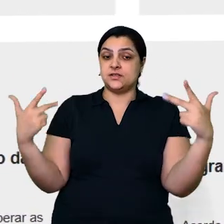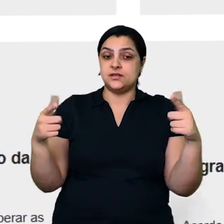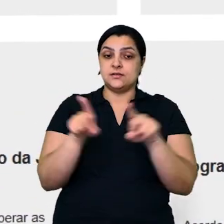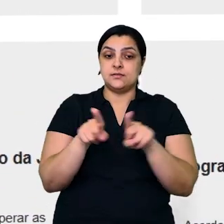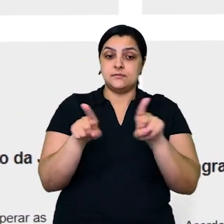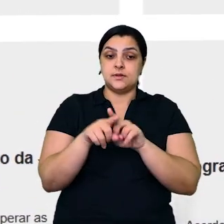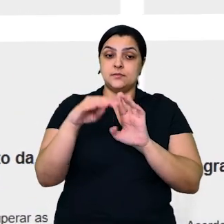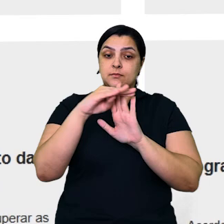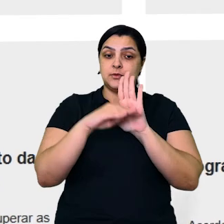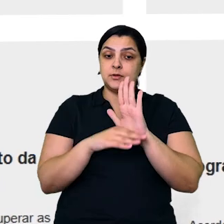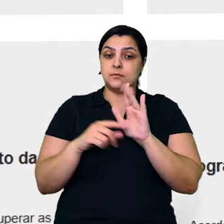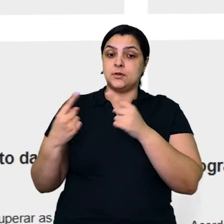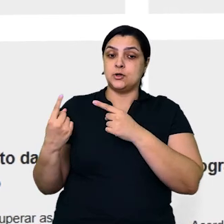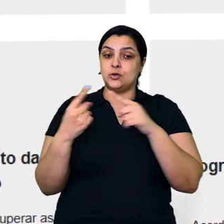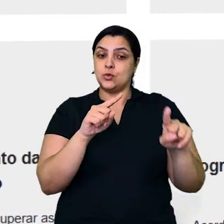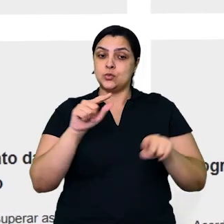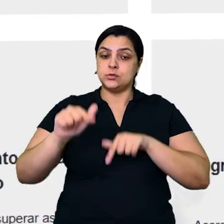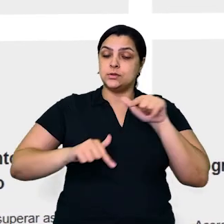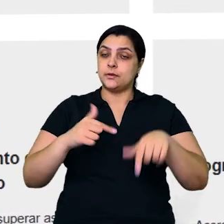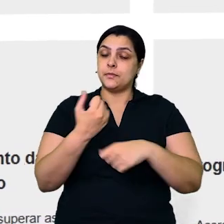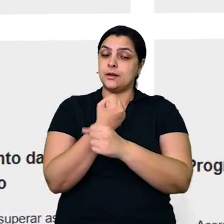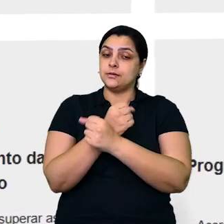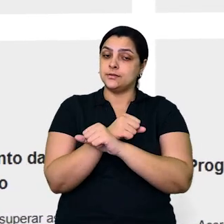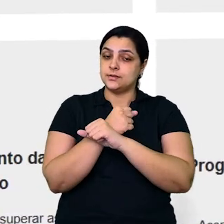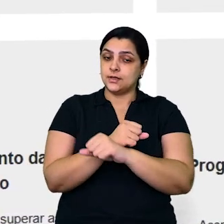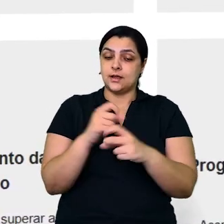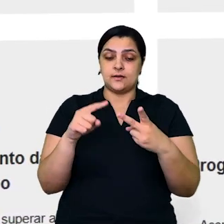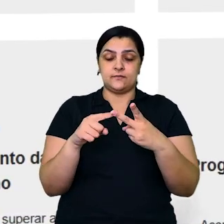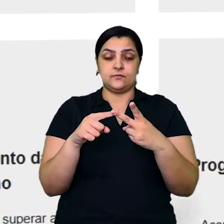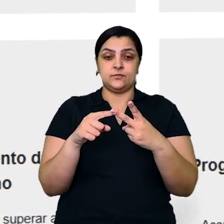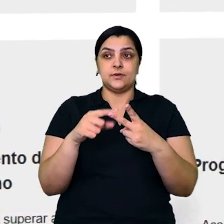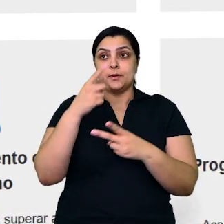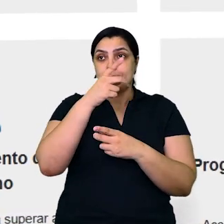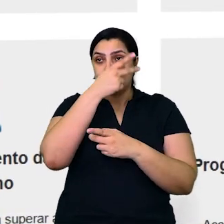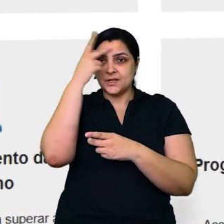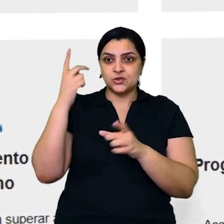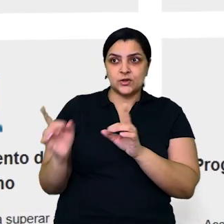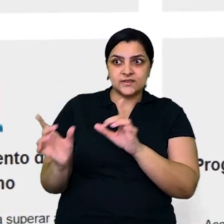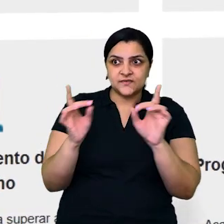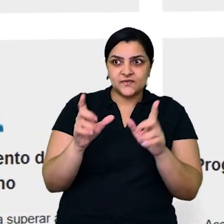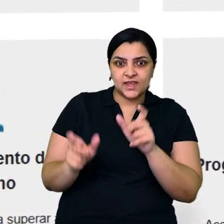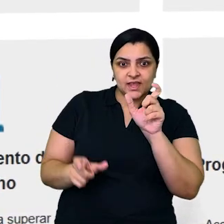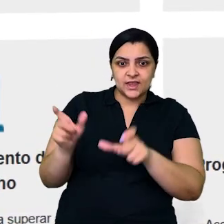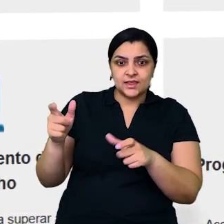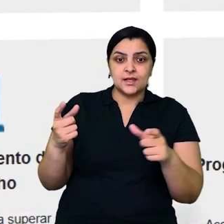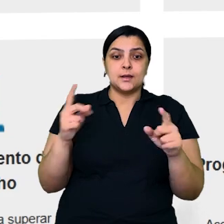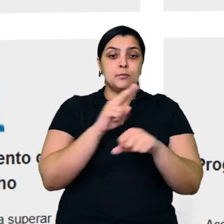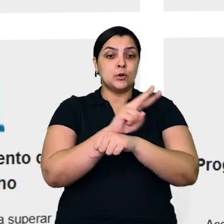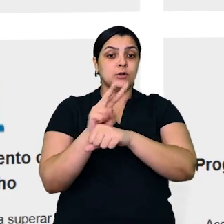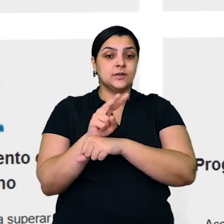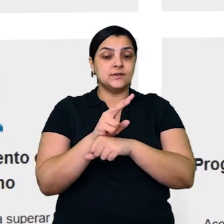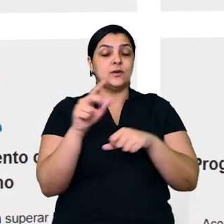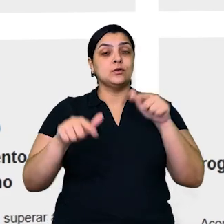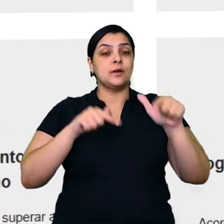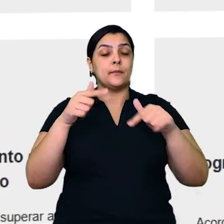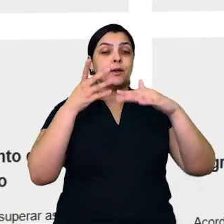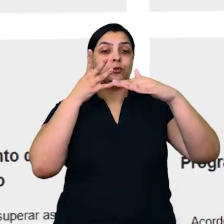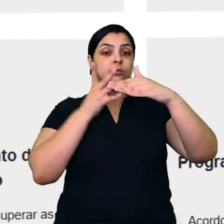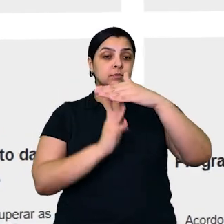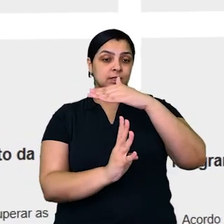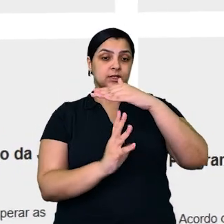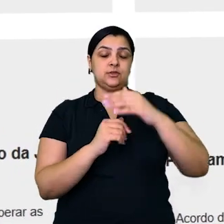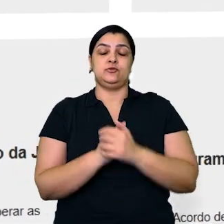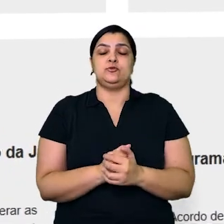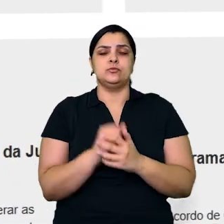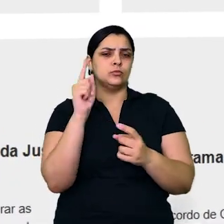Programa Nacional de Enfrentamento ao Trabalho Escravo, ao tráfico de pessoas e de proteção ao trabalho do migrante. O